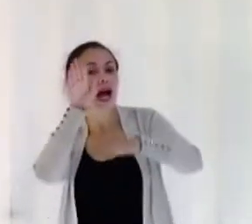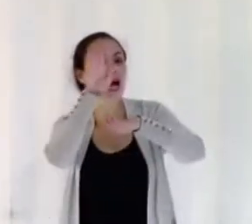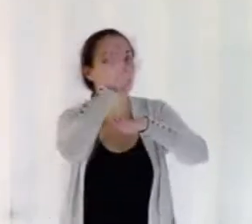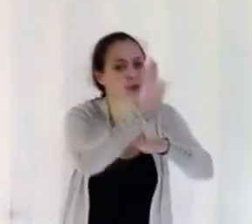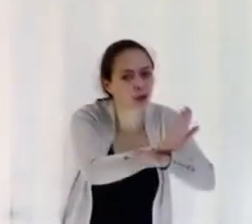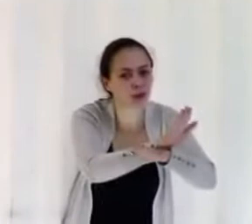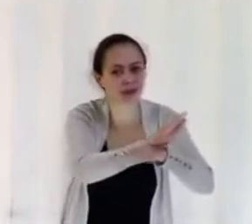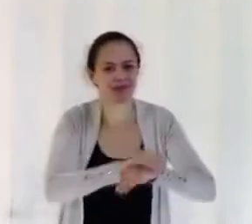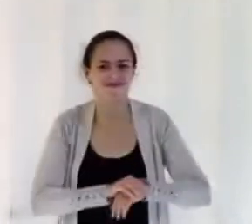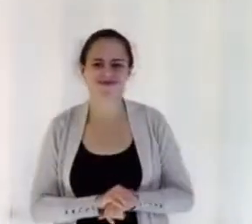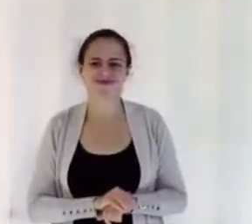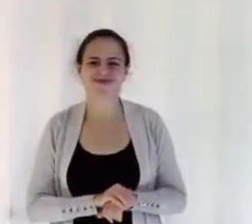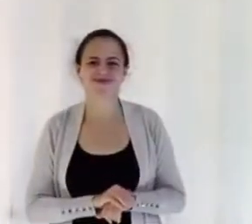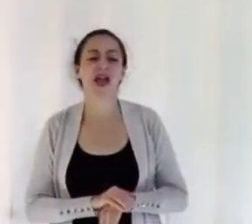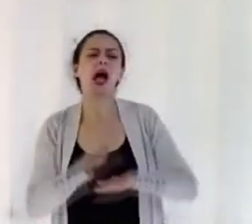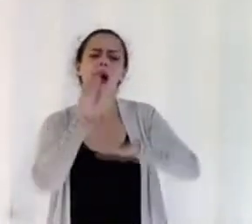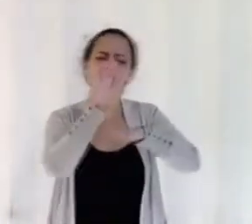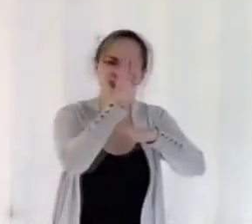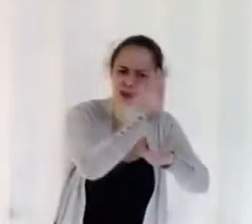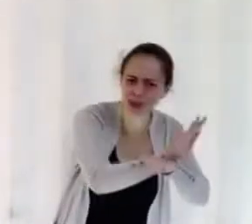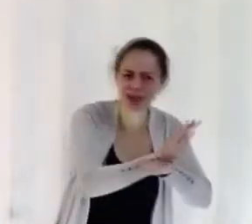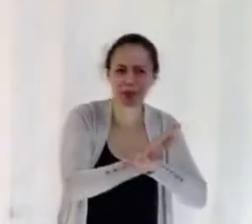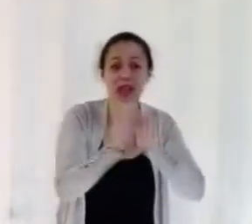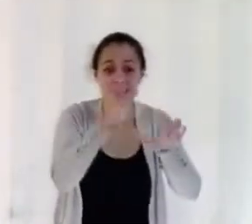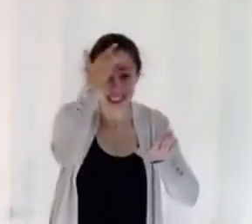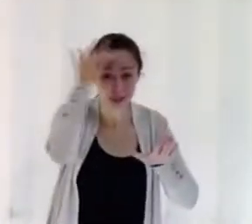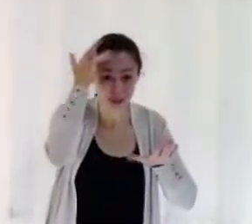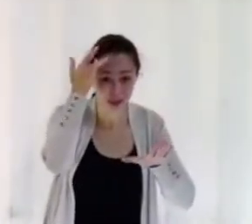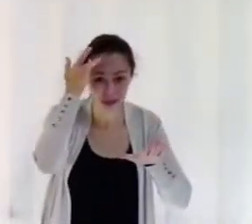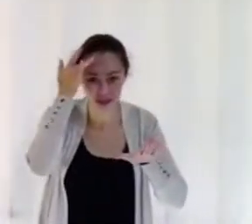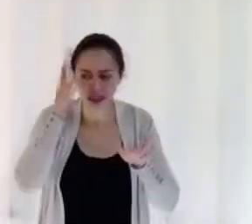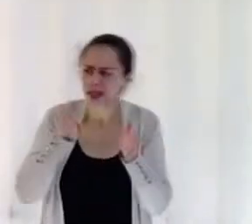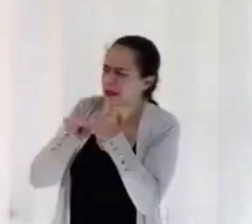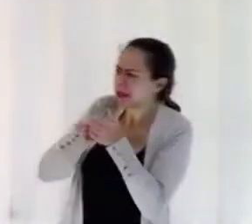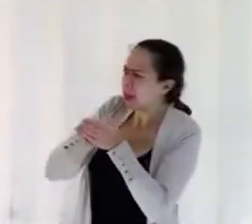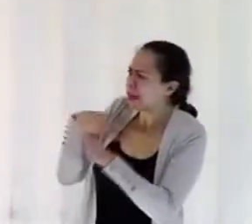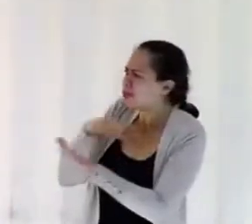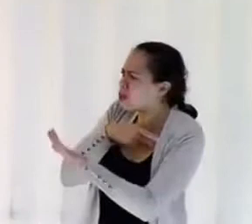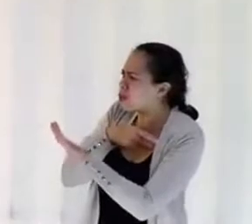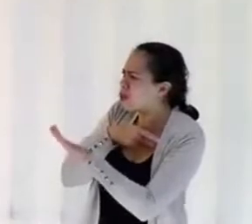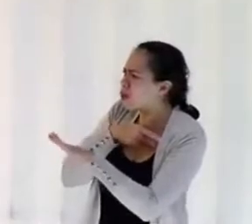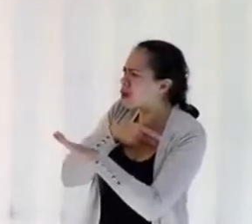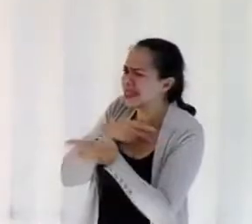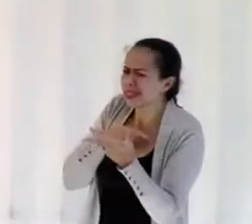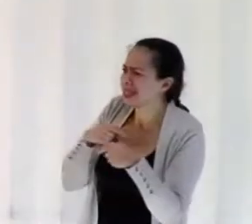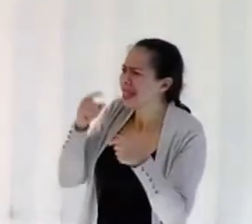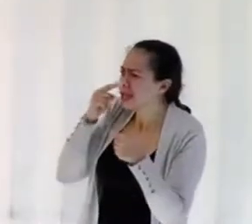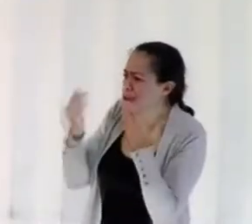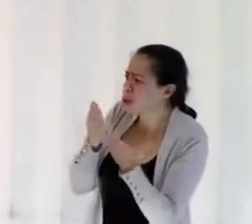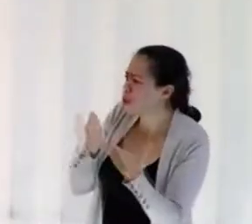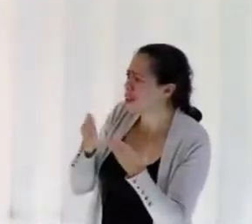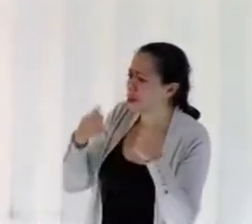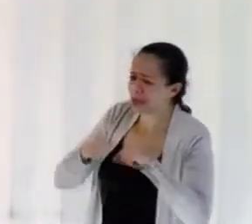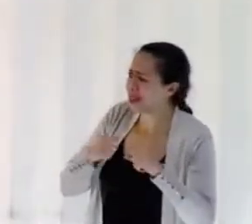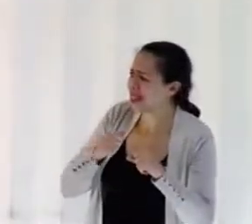emprego. Será que eu deixo esse? Será que eu vou para aquele? Será que eu não vou pecar fazendo isso? Será que de fato é a vontade de Deus ou